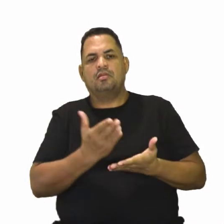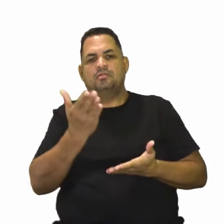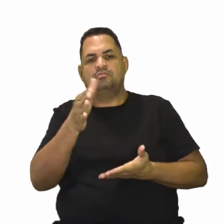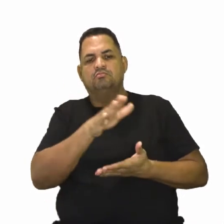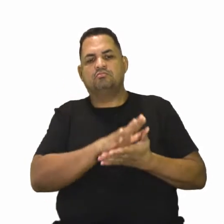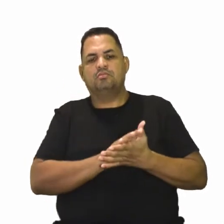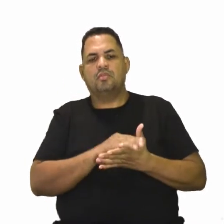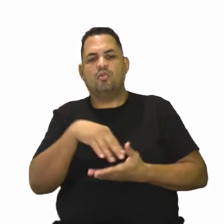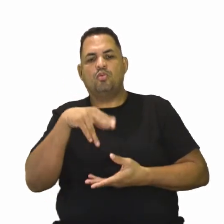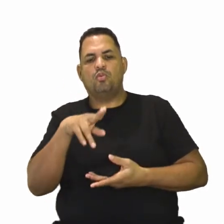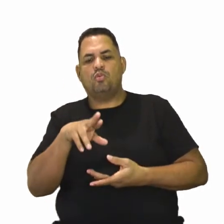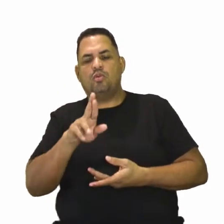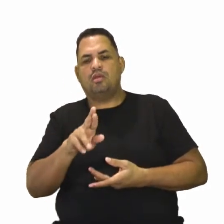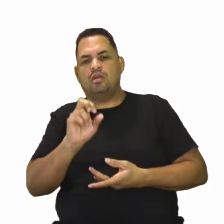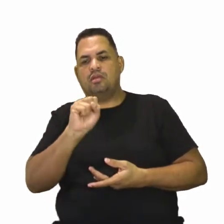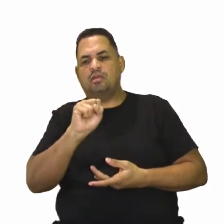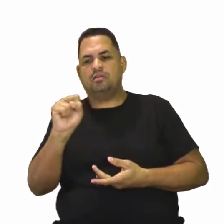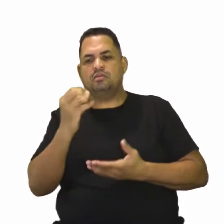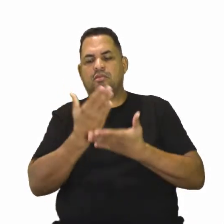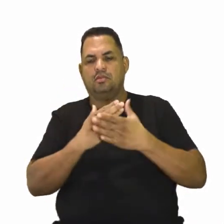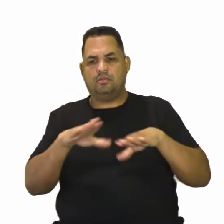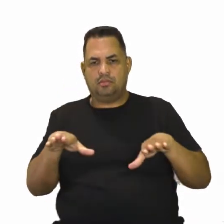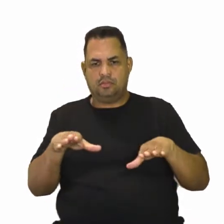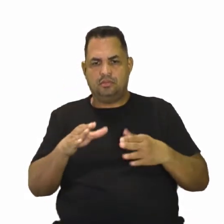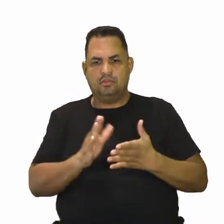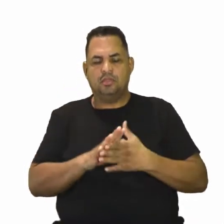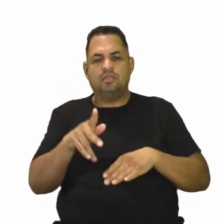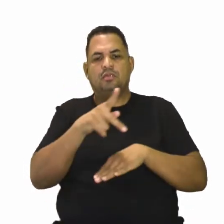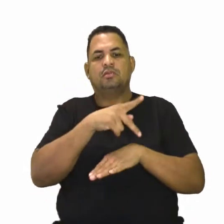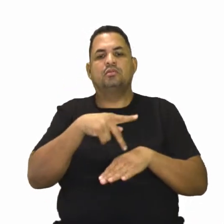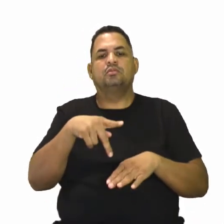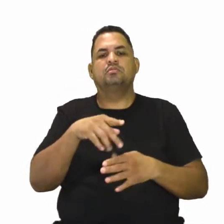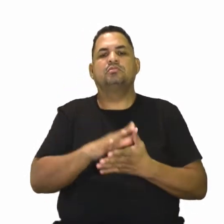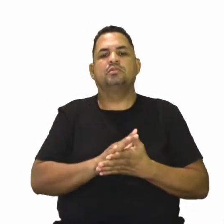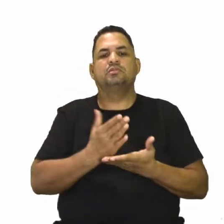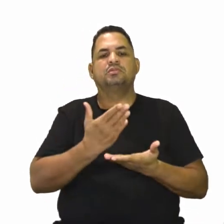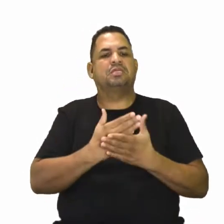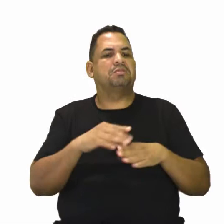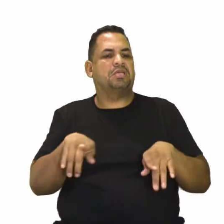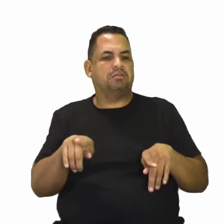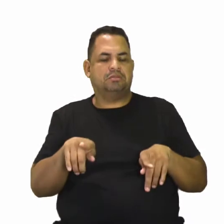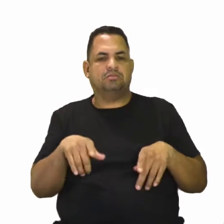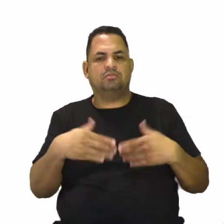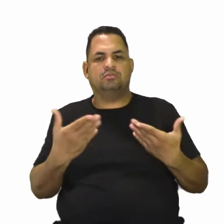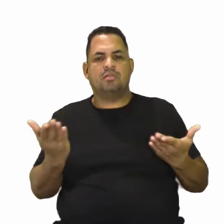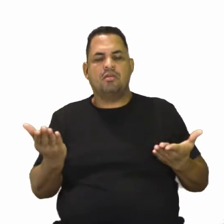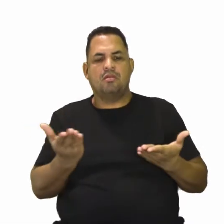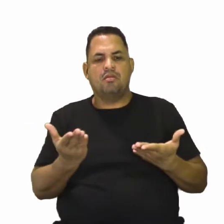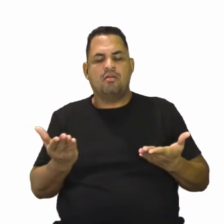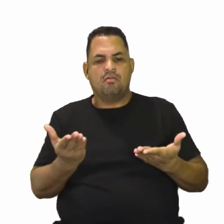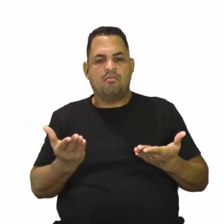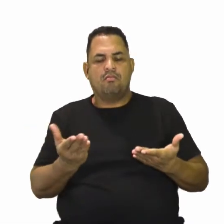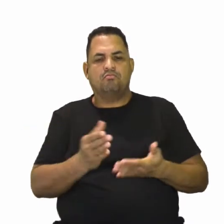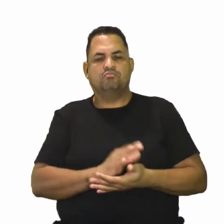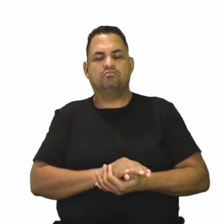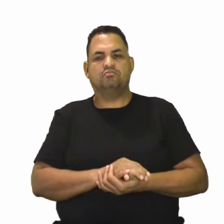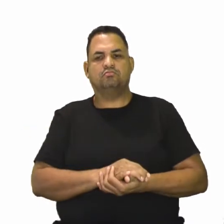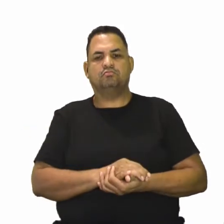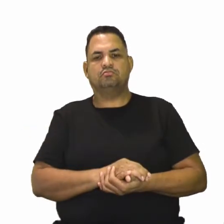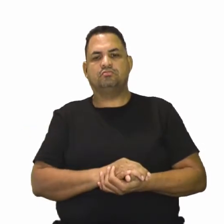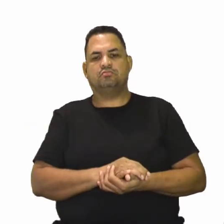está acabando. Esses países que eram ligados à União Soviética estão acabando. Agora, nós